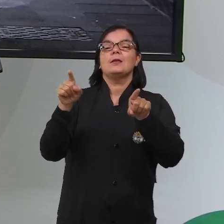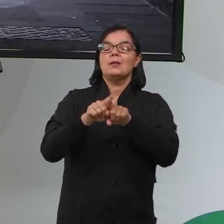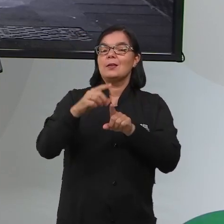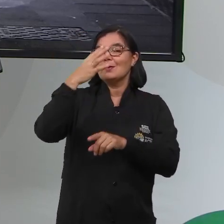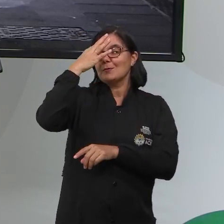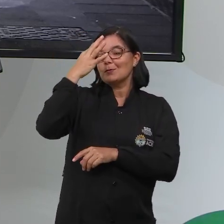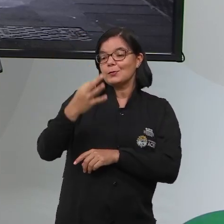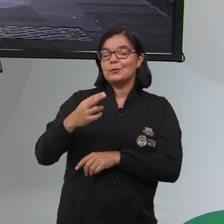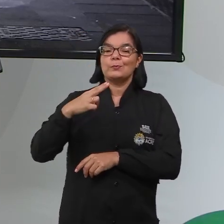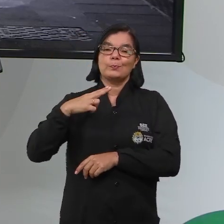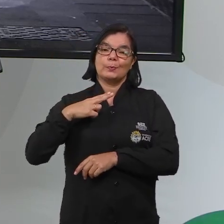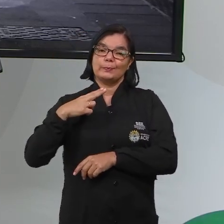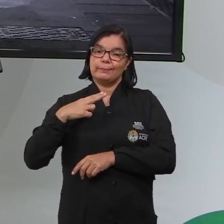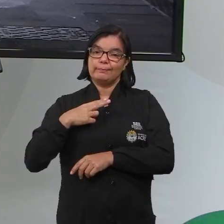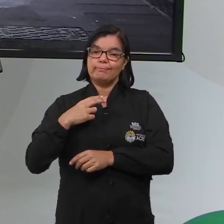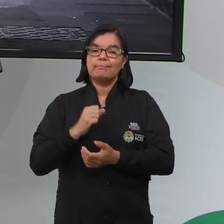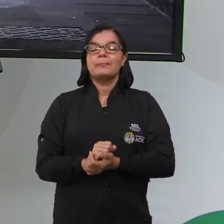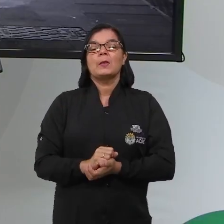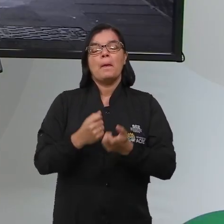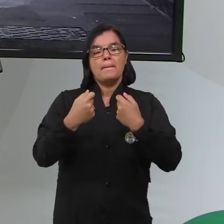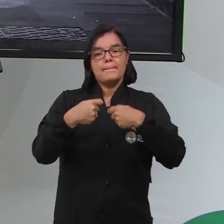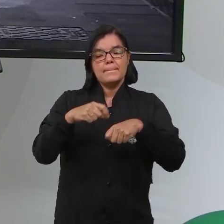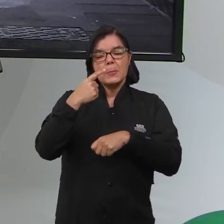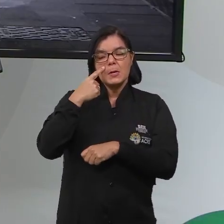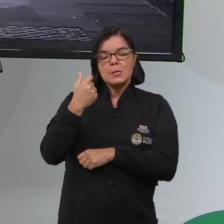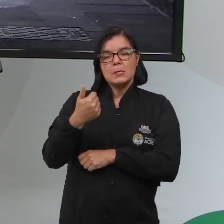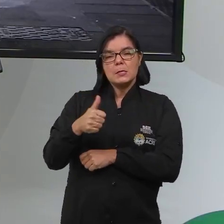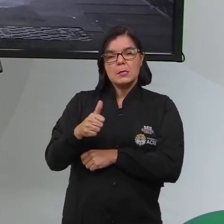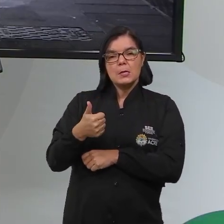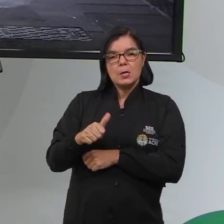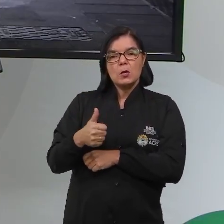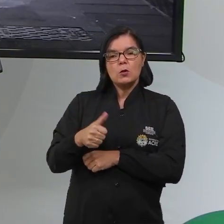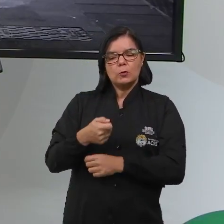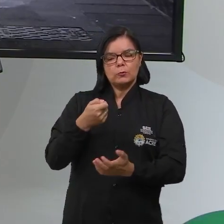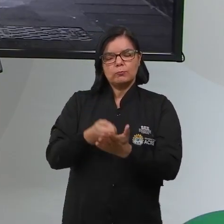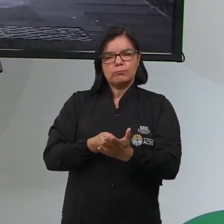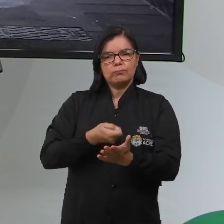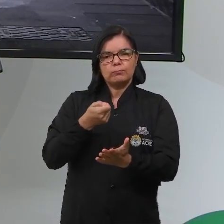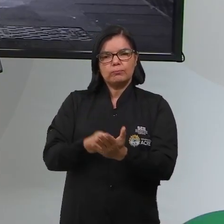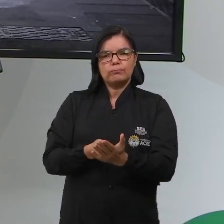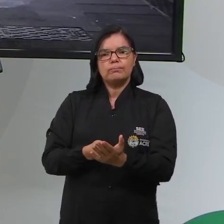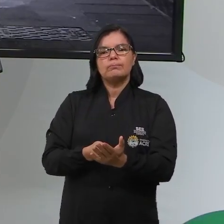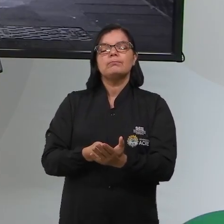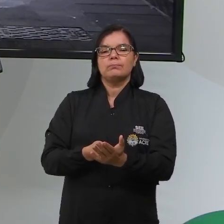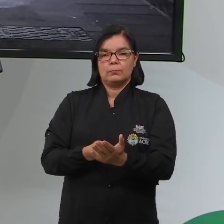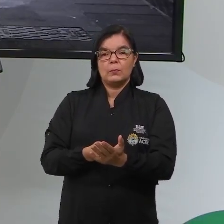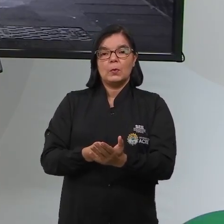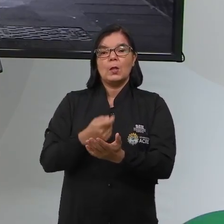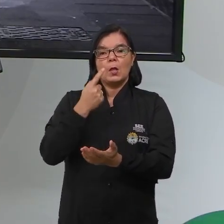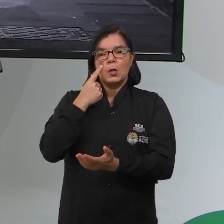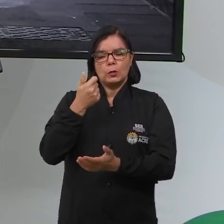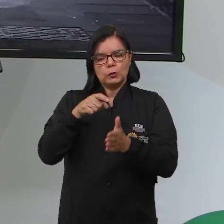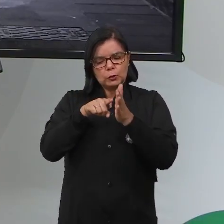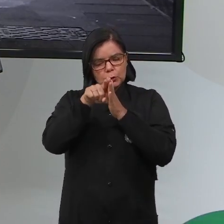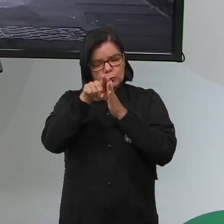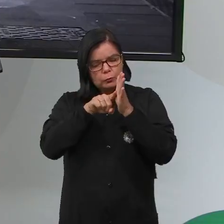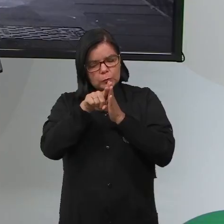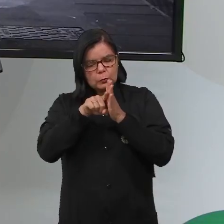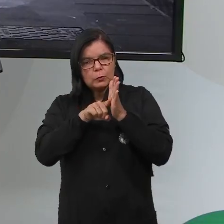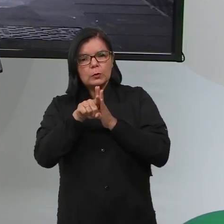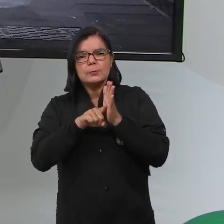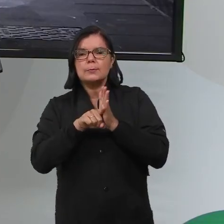convicções pessoais. Tem que ser uma análise rigorosa, uma análise